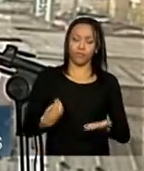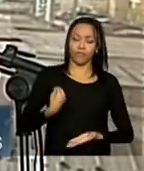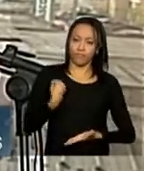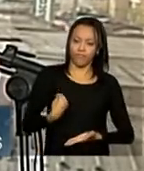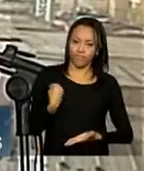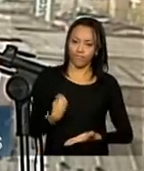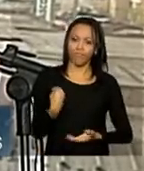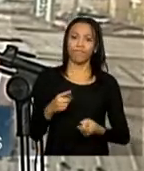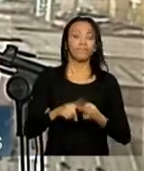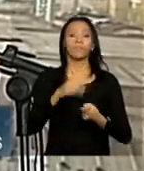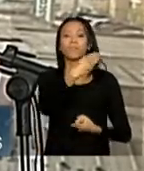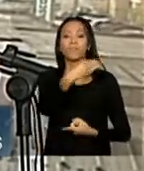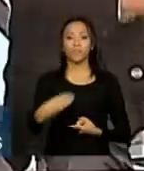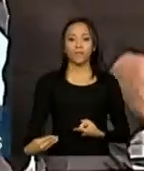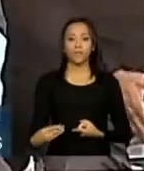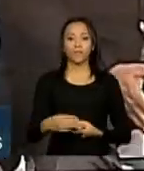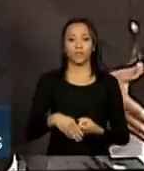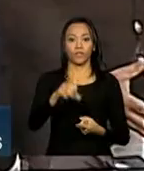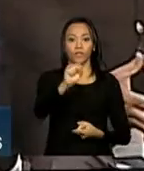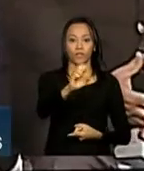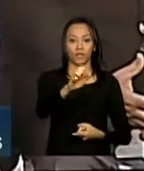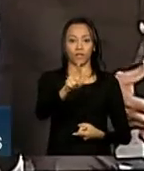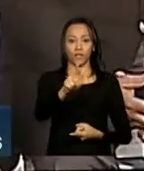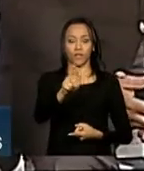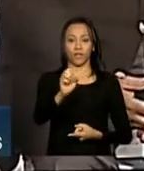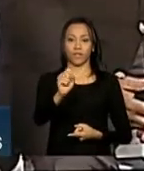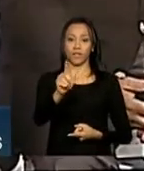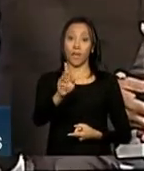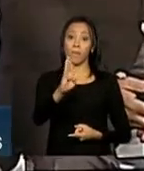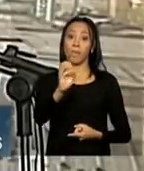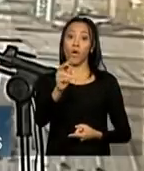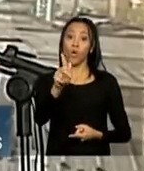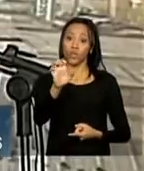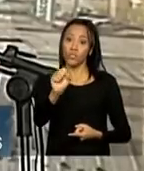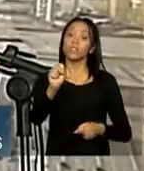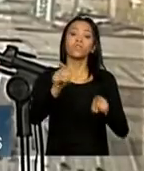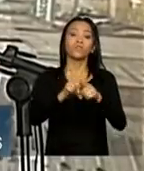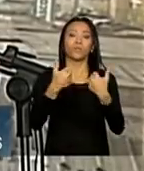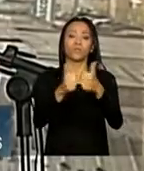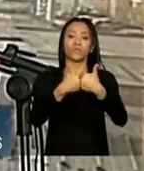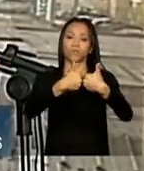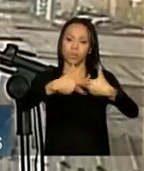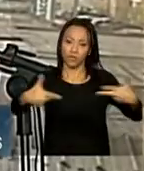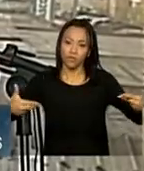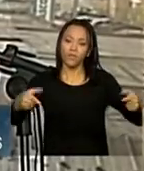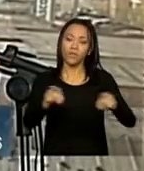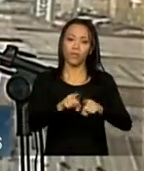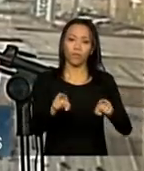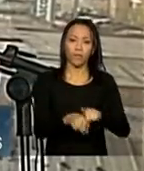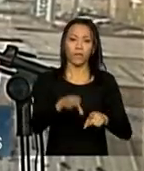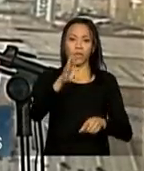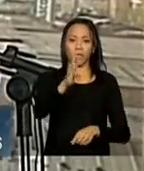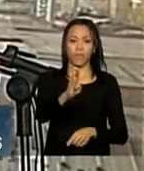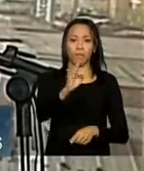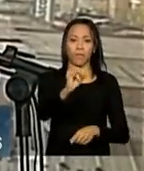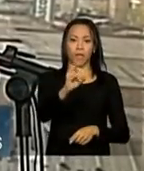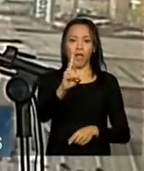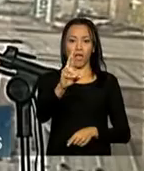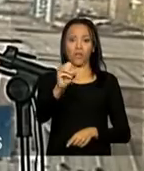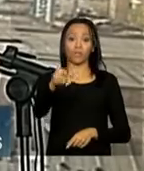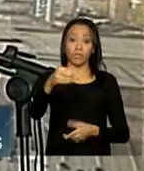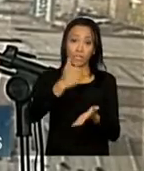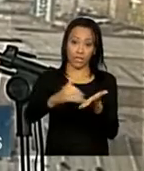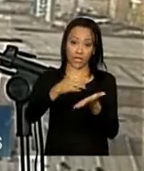presentes, ministro César Borges, dos Transportes, ministra Luísa Bairros, da Secretaria